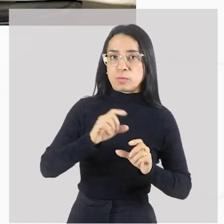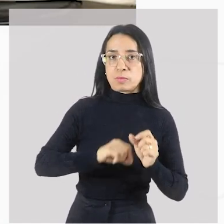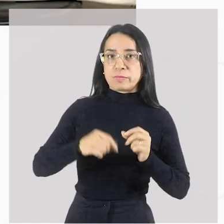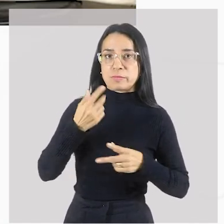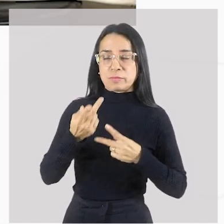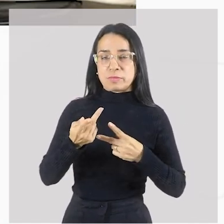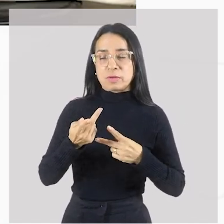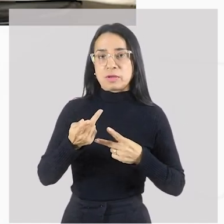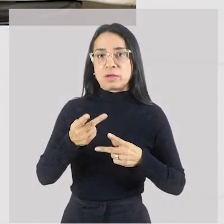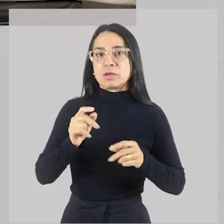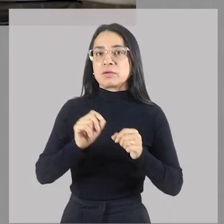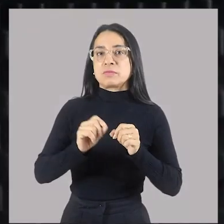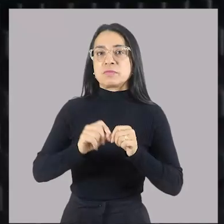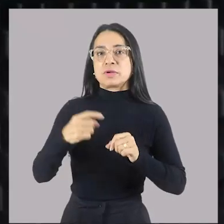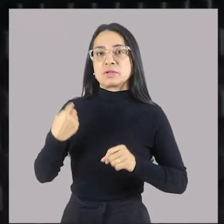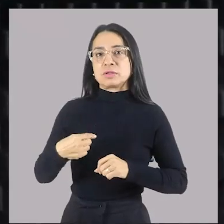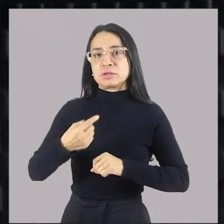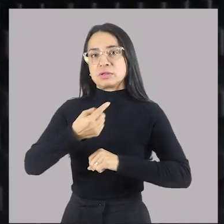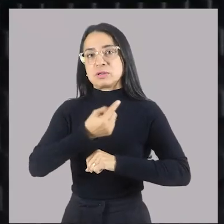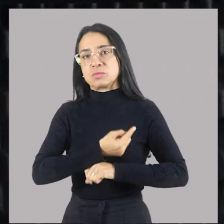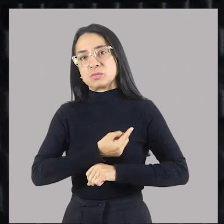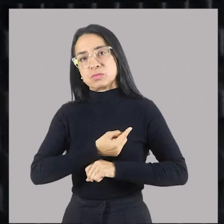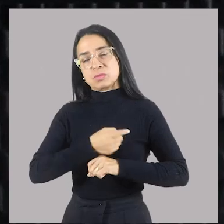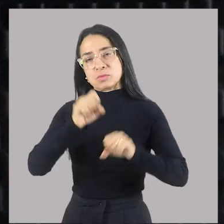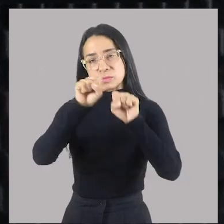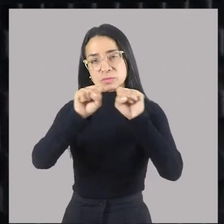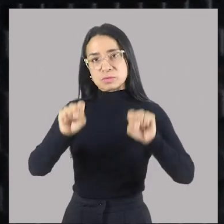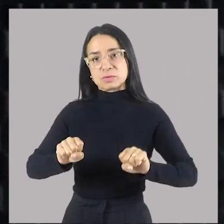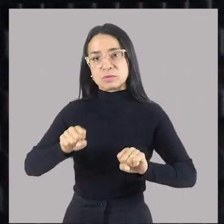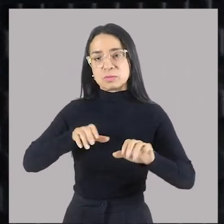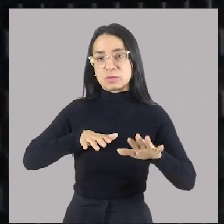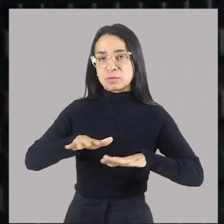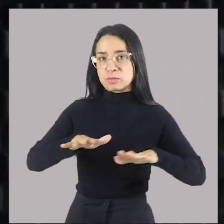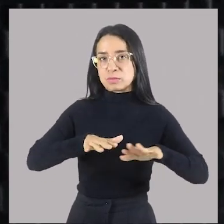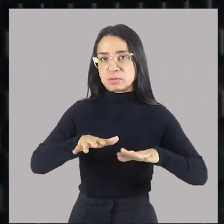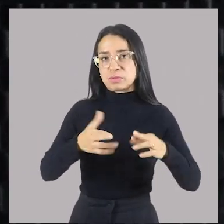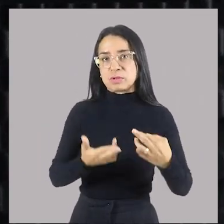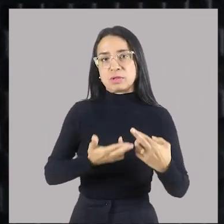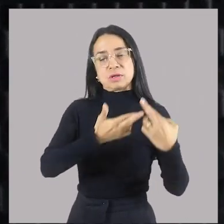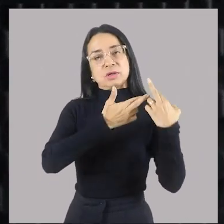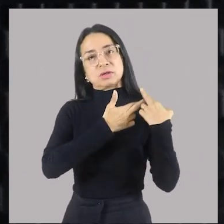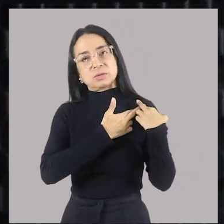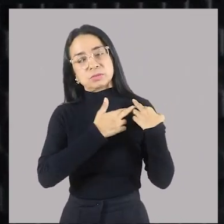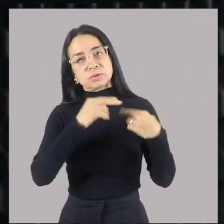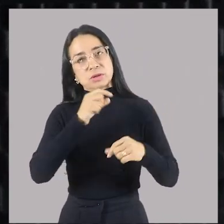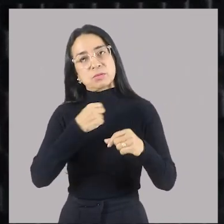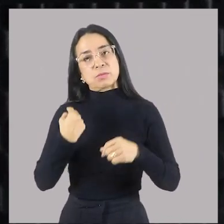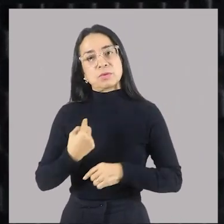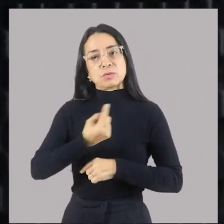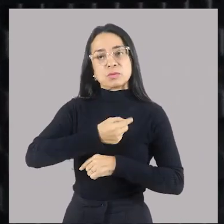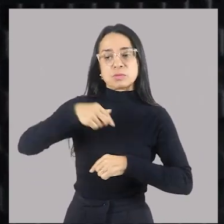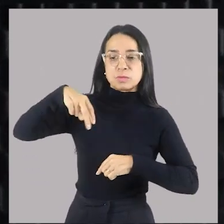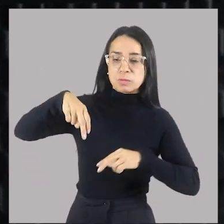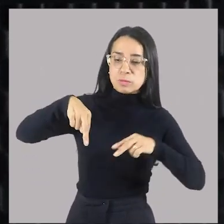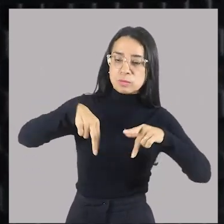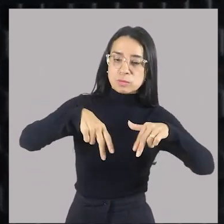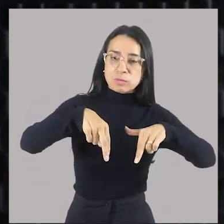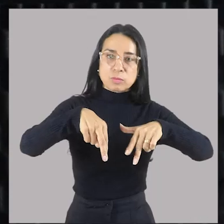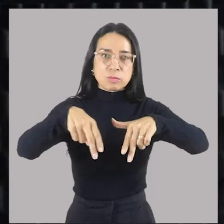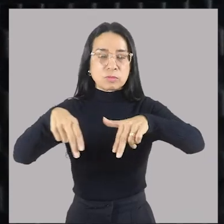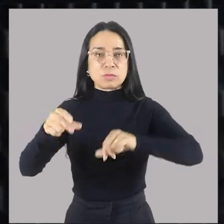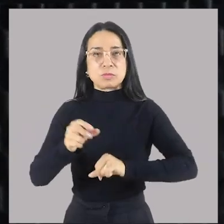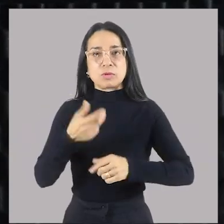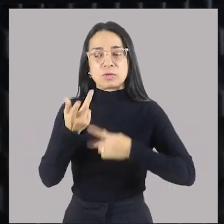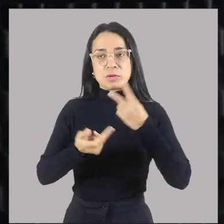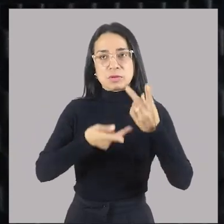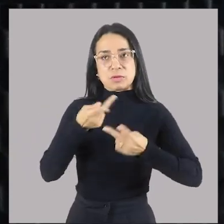nosso sistema locomotor, que, como o próprio nome diz, é responsável pela nossa locomoção. Então, a gente vai estar